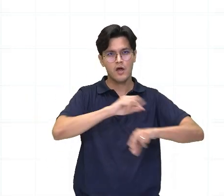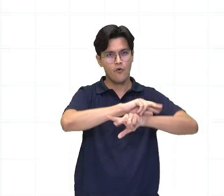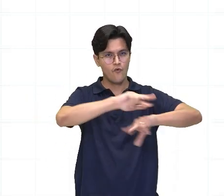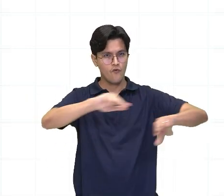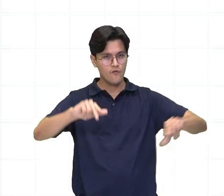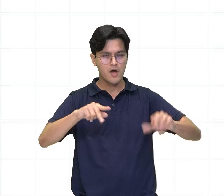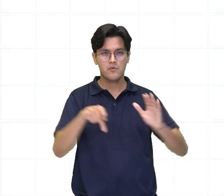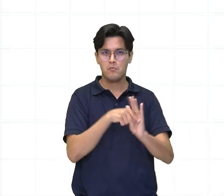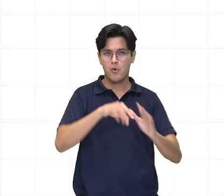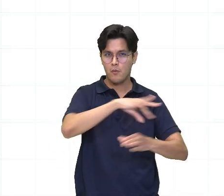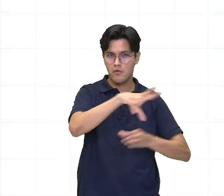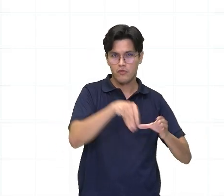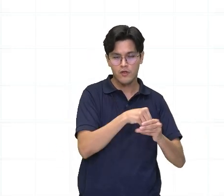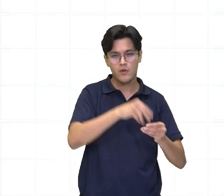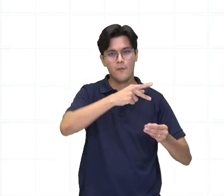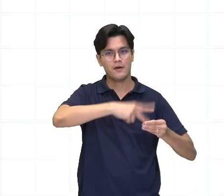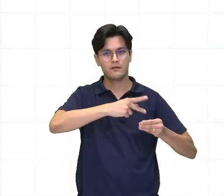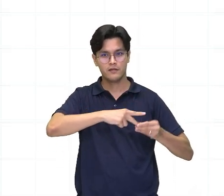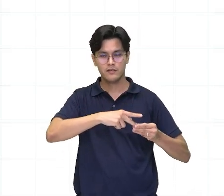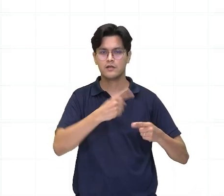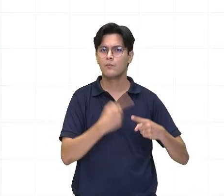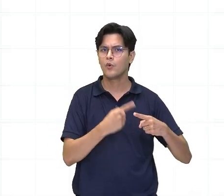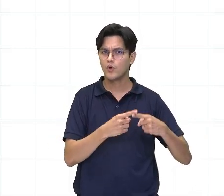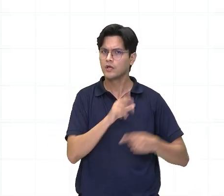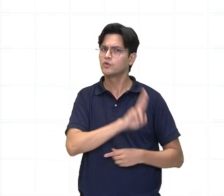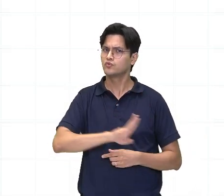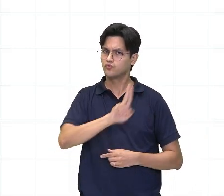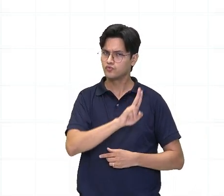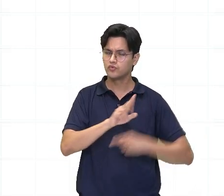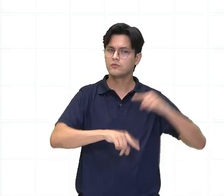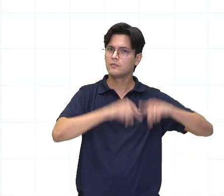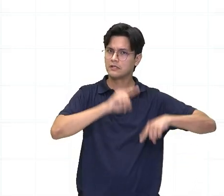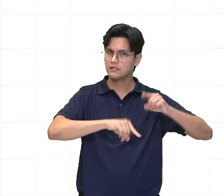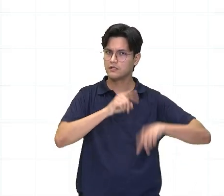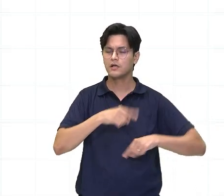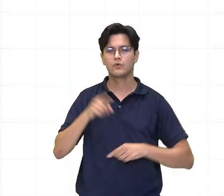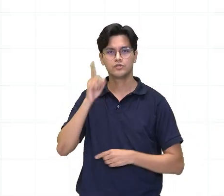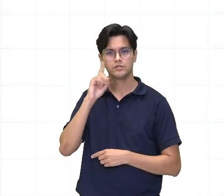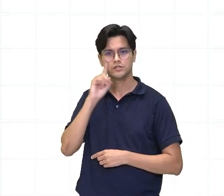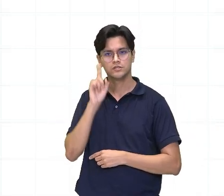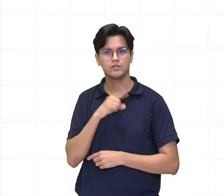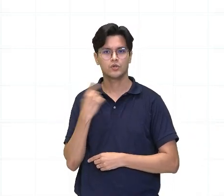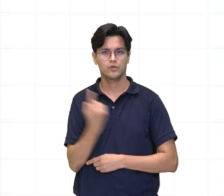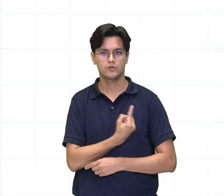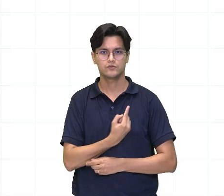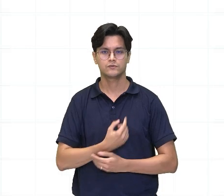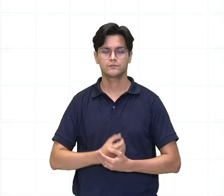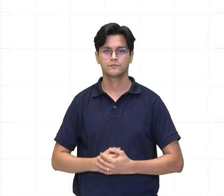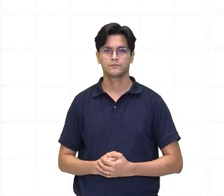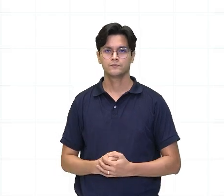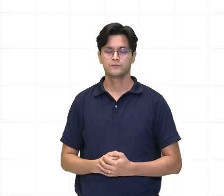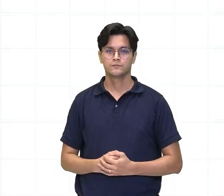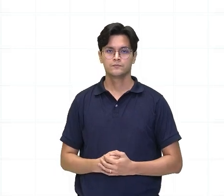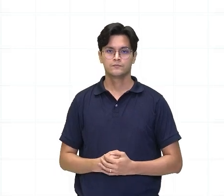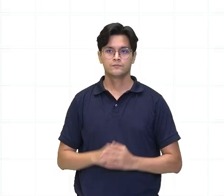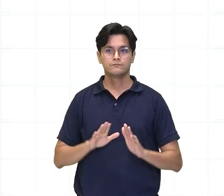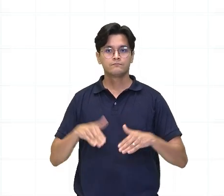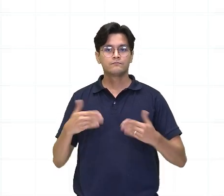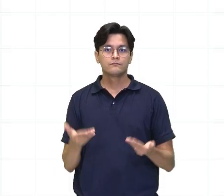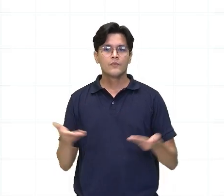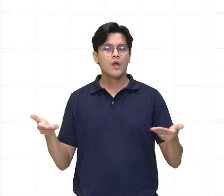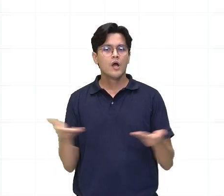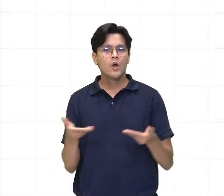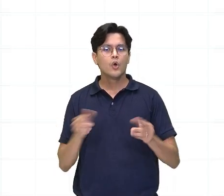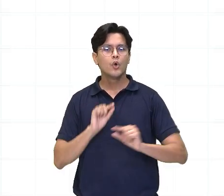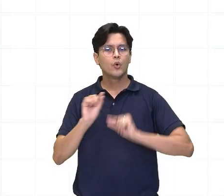nós utilizamos esses produtos no nosso dia a dia, certo? Então, agora nós